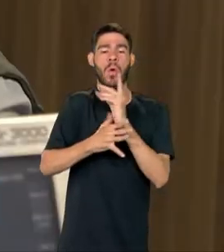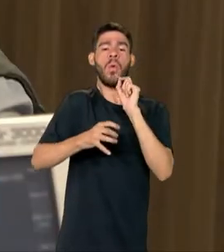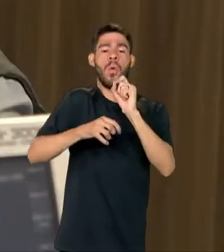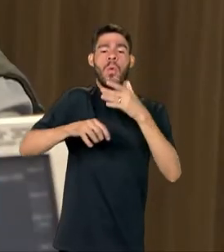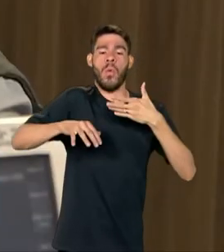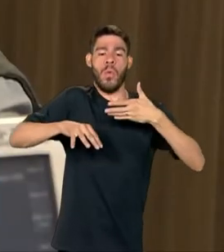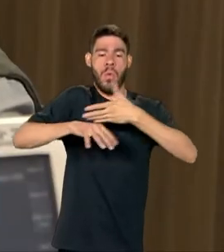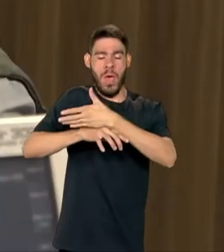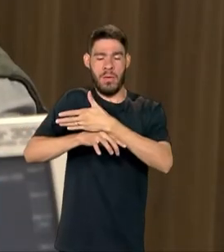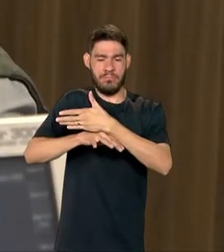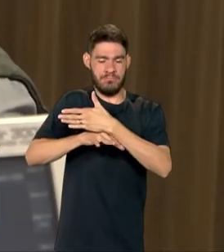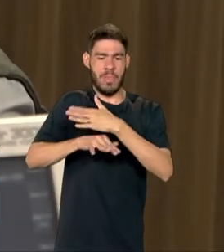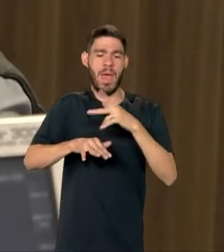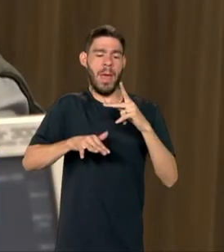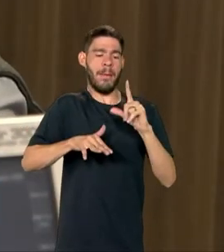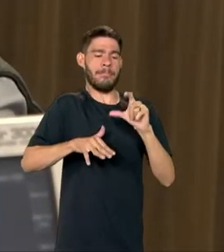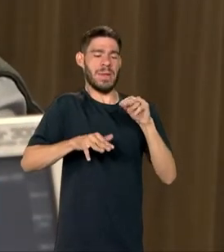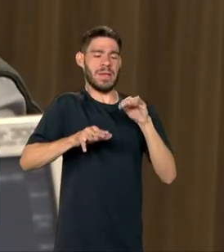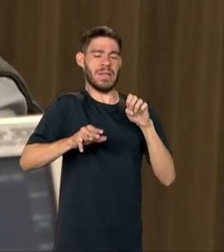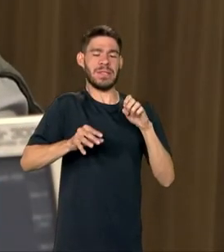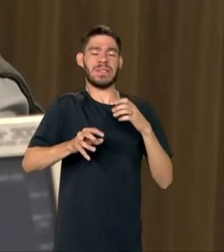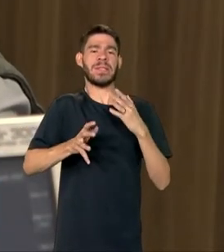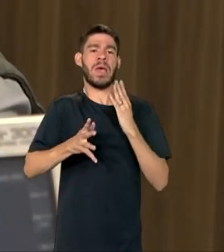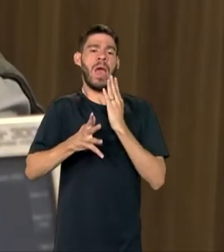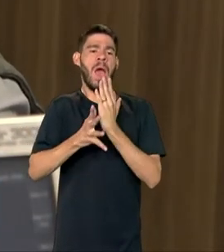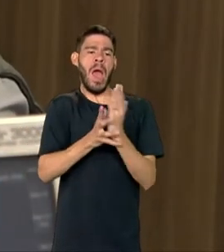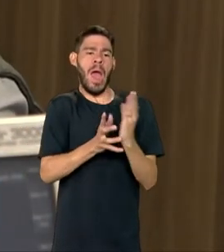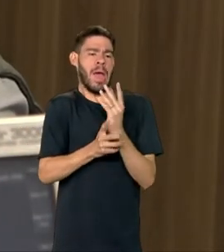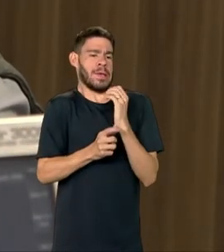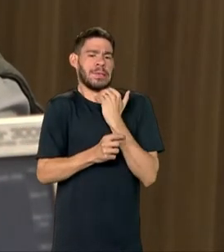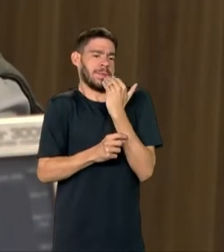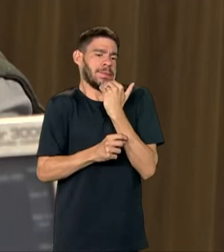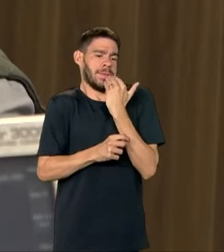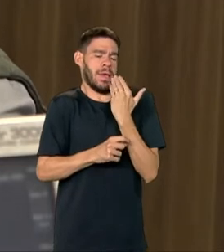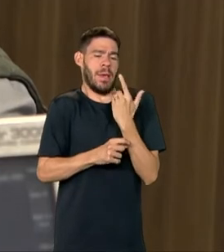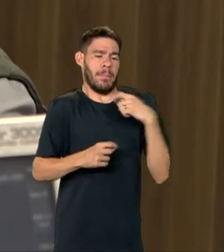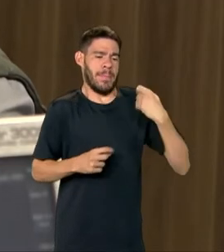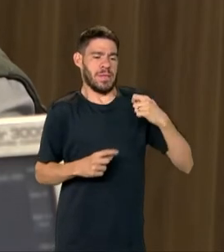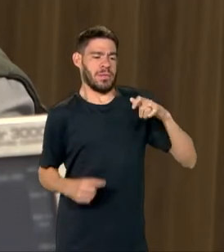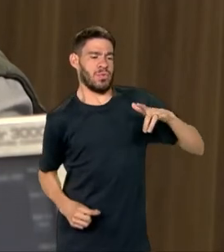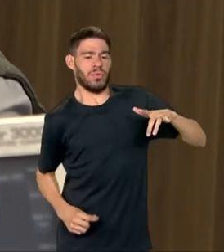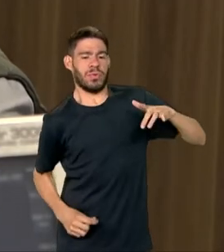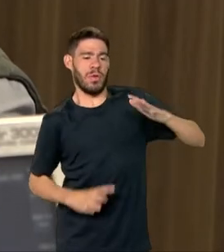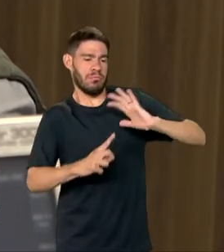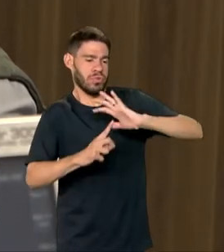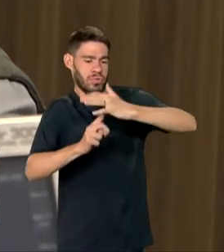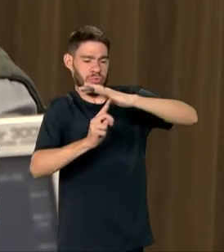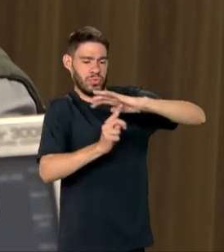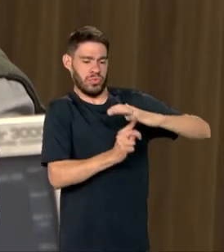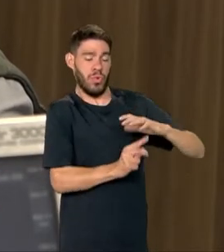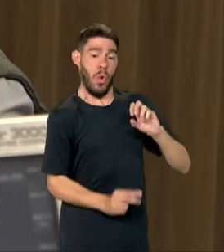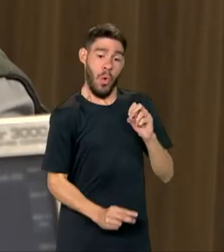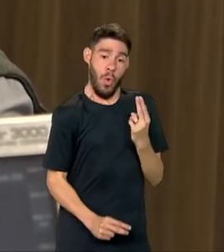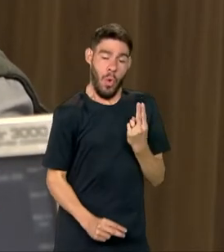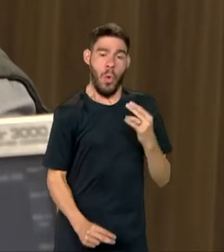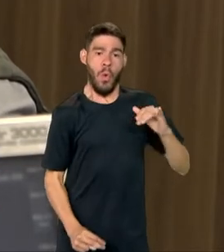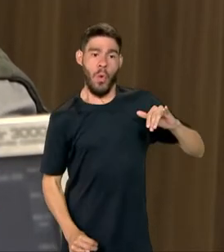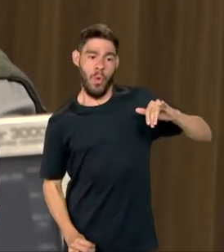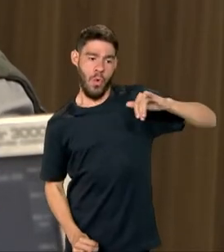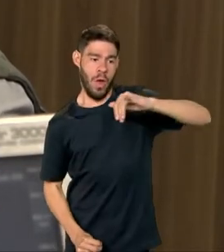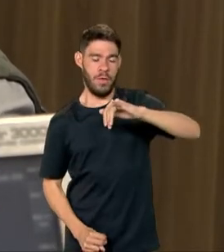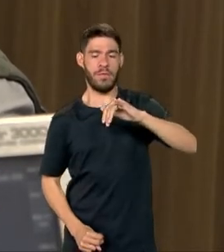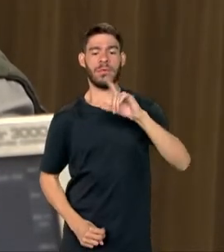é uma planície, portanto, em alguns lugares não tem como chegar, a não ser por helicóptero ou por avião, então isso